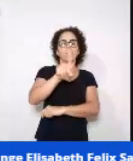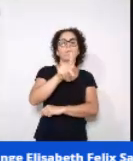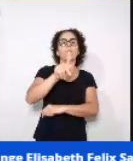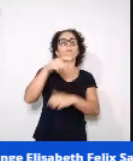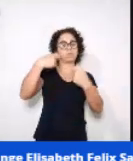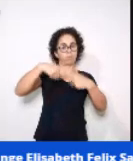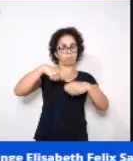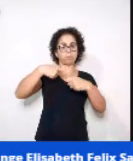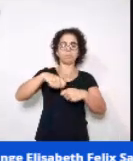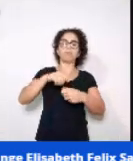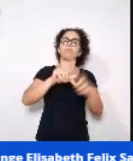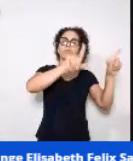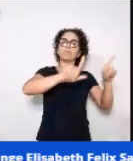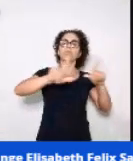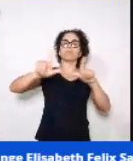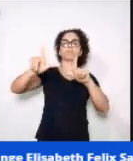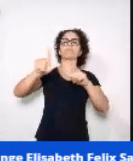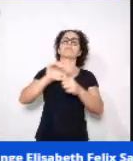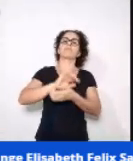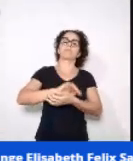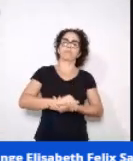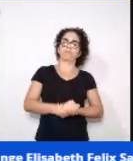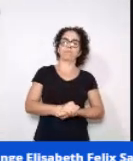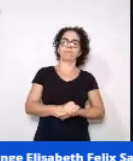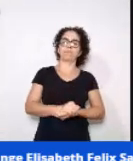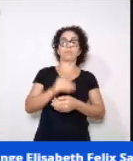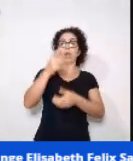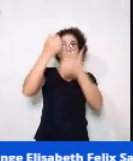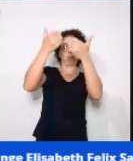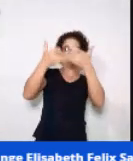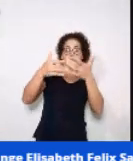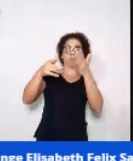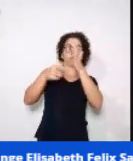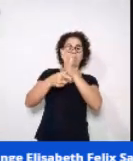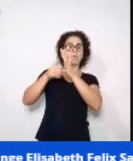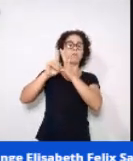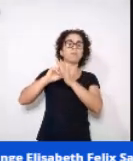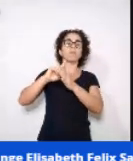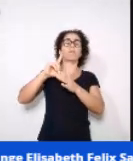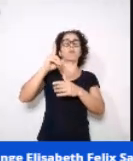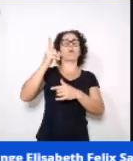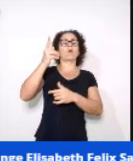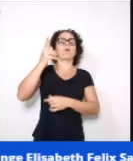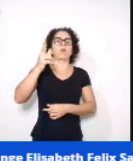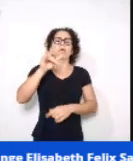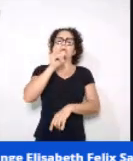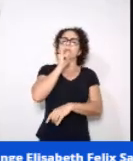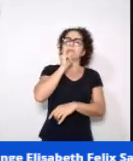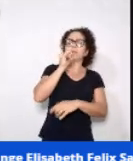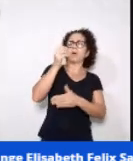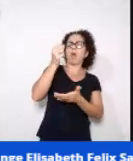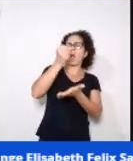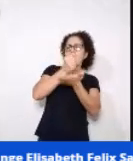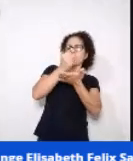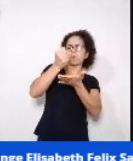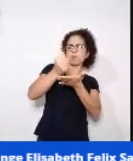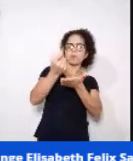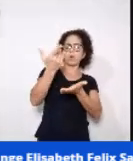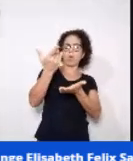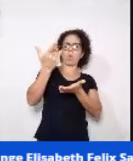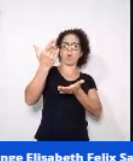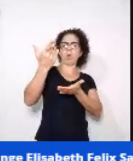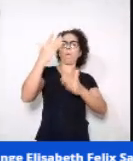Bom, então, olha lá, pessoal, como eu falei para vocês anteriormente. A gente é contratado por uma competência técnica, pelo meu currículo, pelo